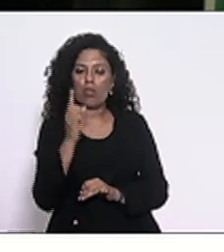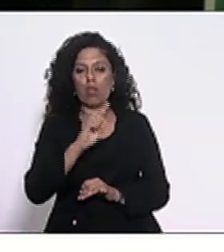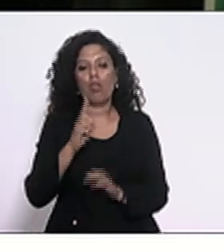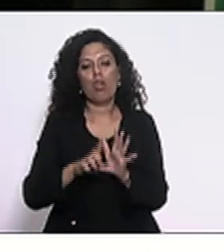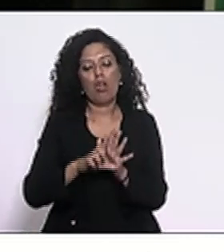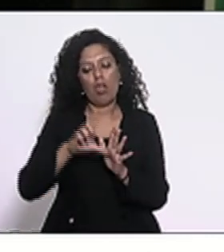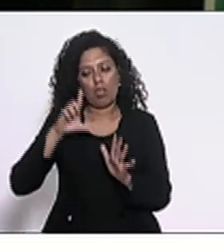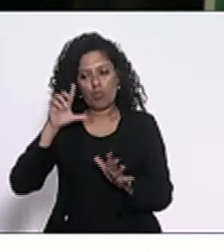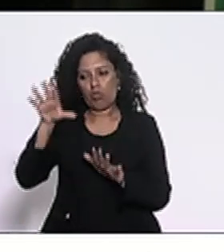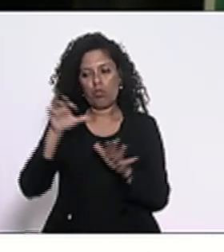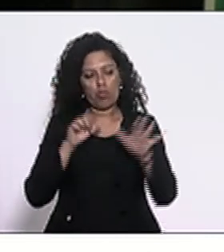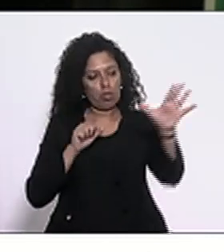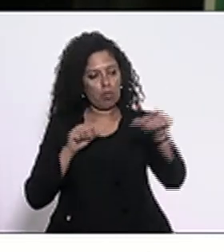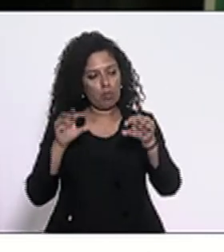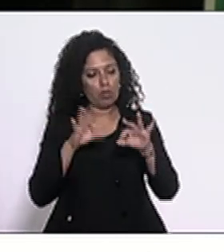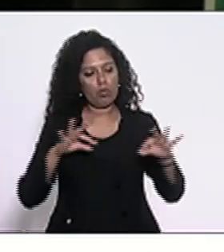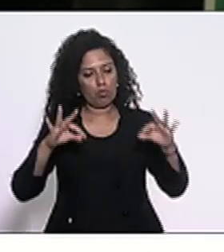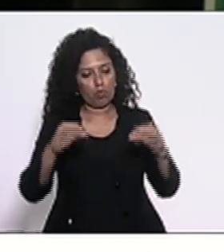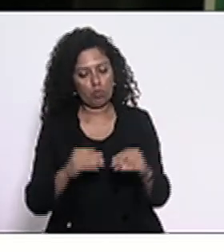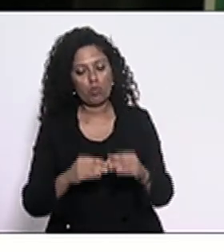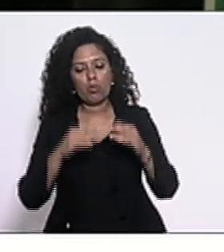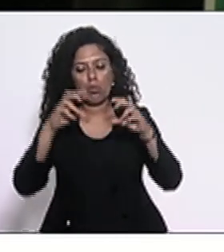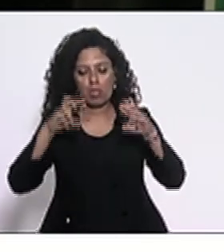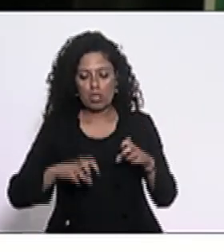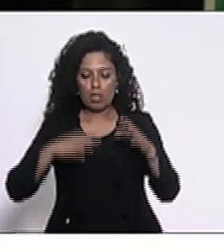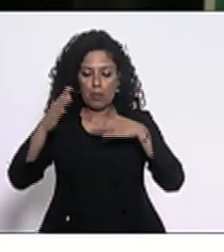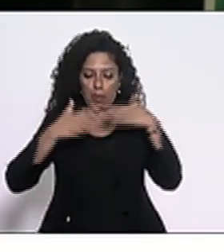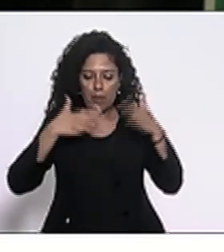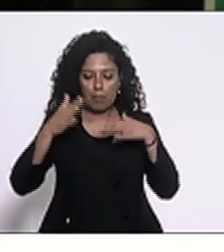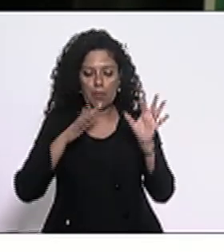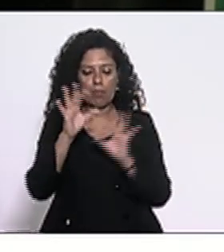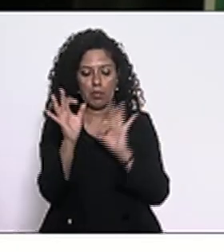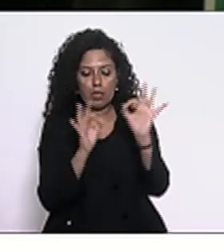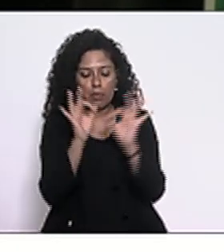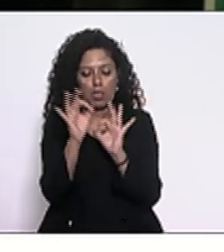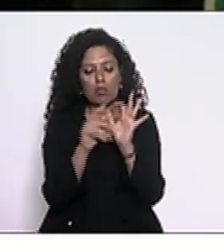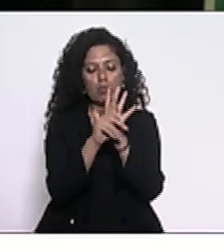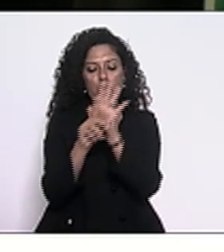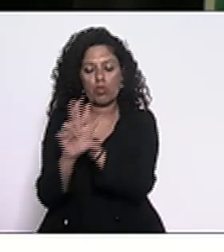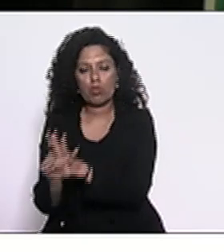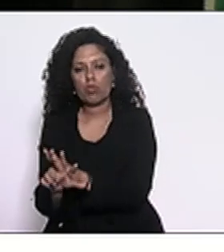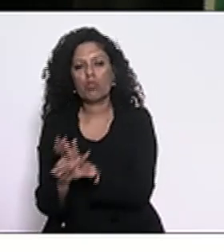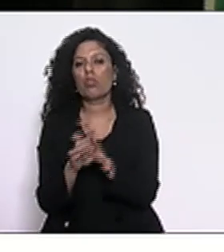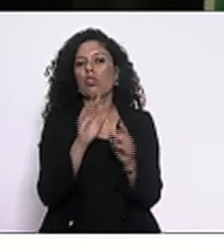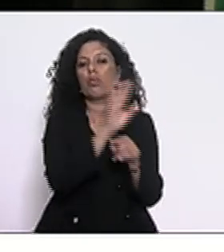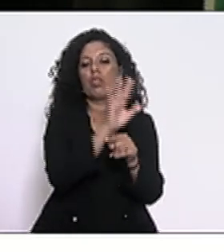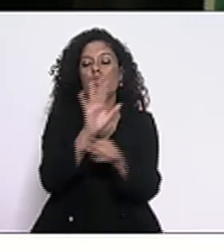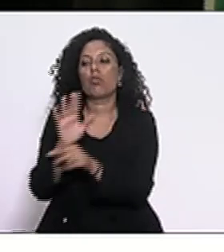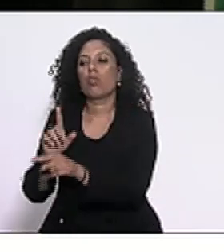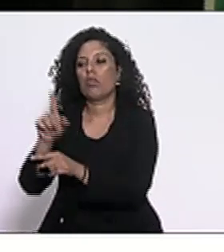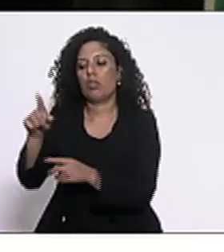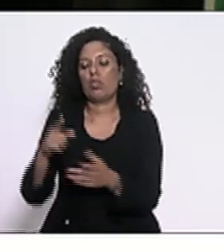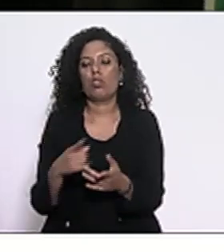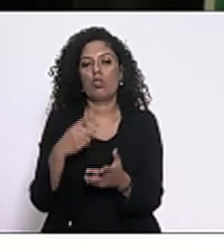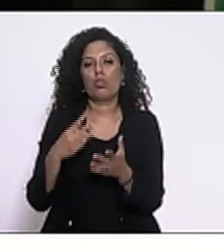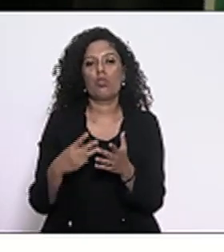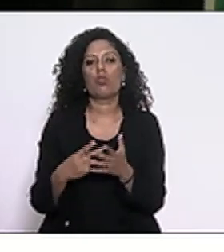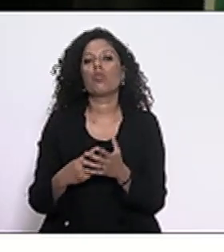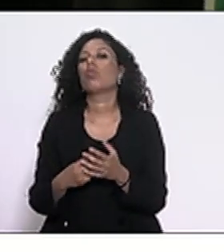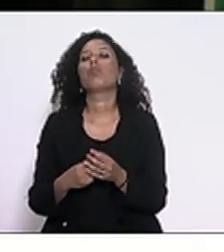senhores novamente, de maneira que a gente possa ter um projeto que dê sustentação a essa tese. Esse é um segundo encaminhamento. E